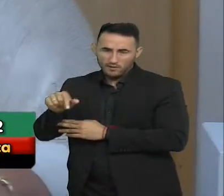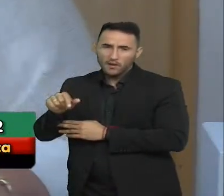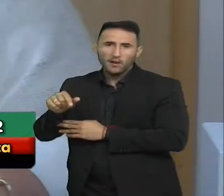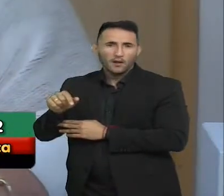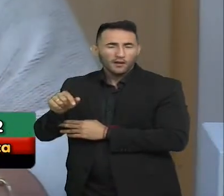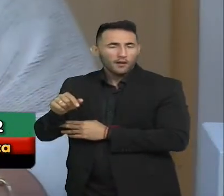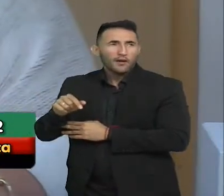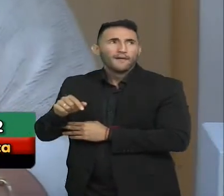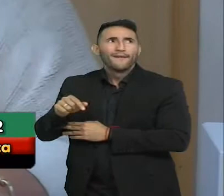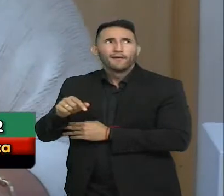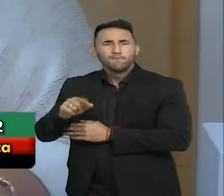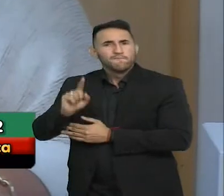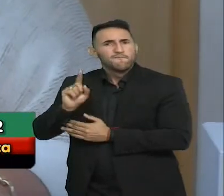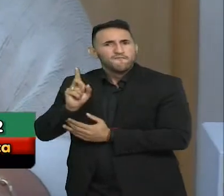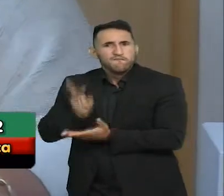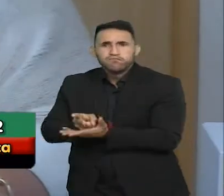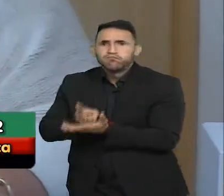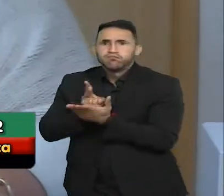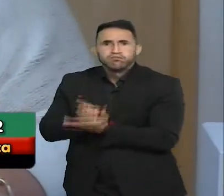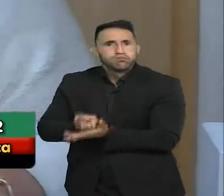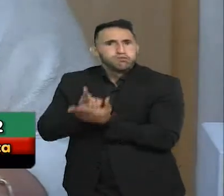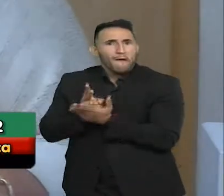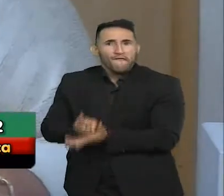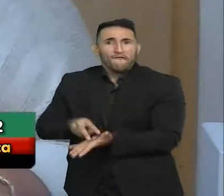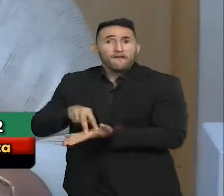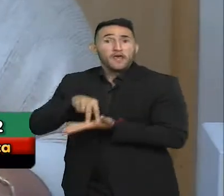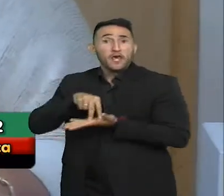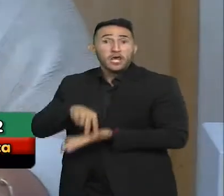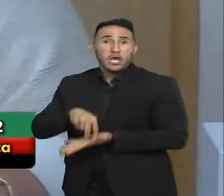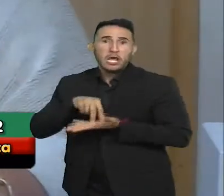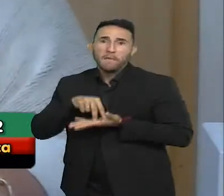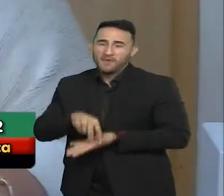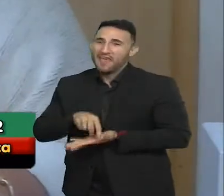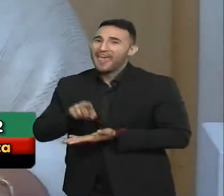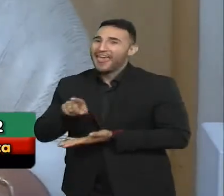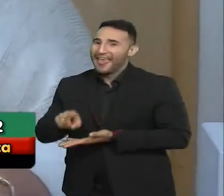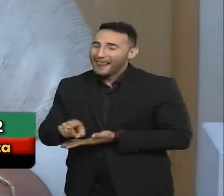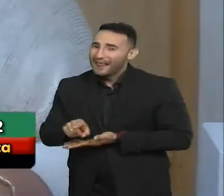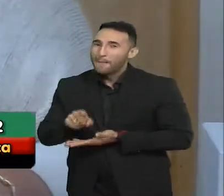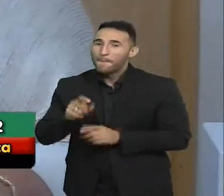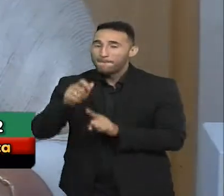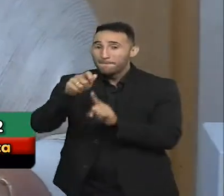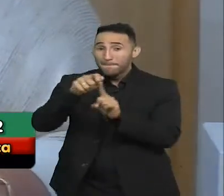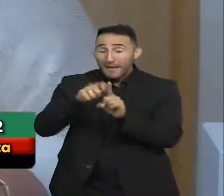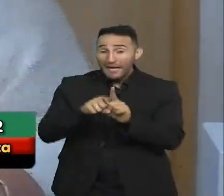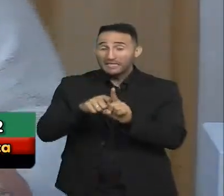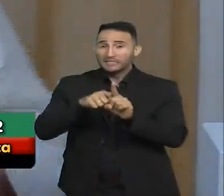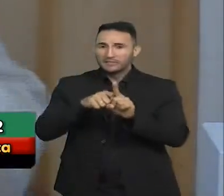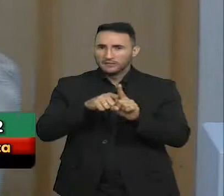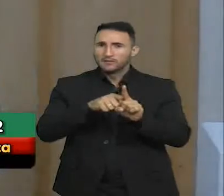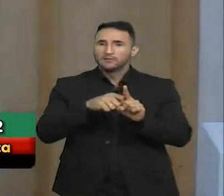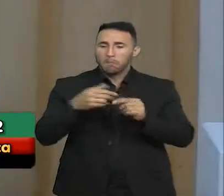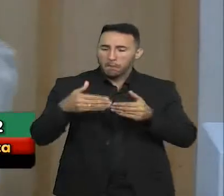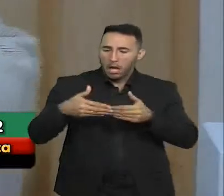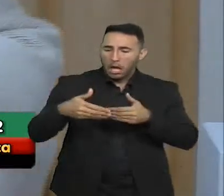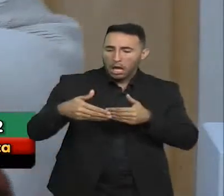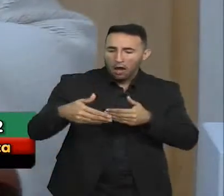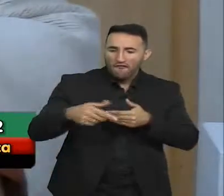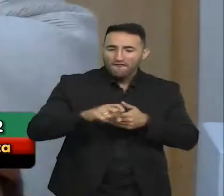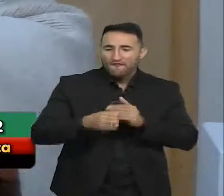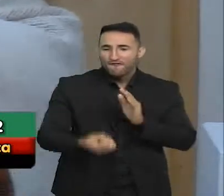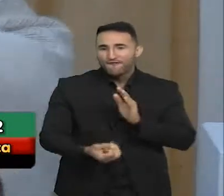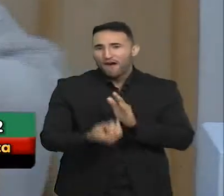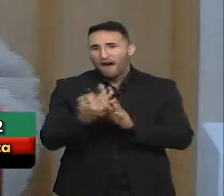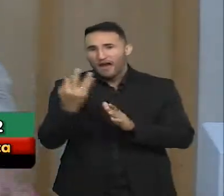é muito firme, e não é só assim. Então, fizemos um mês inteiro de várias ações que pudessem trazer